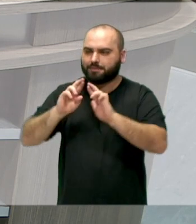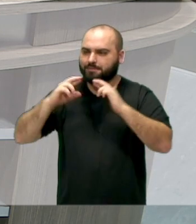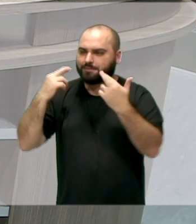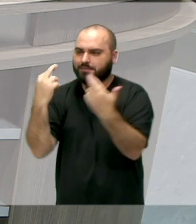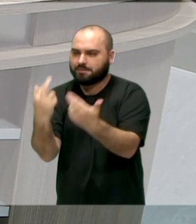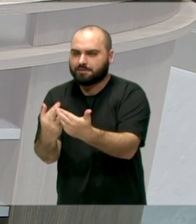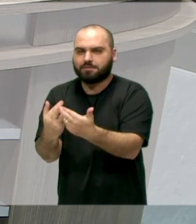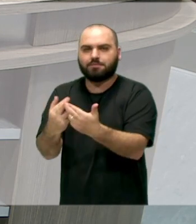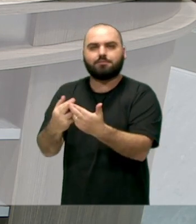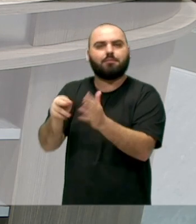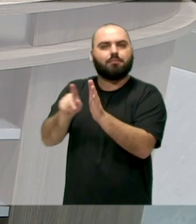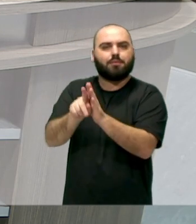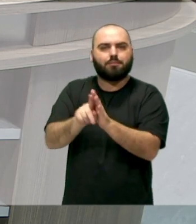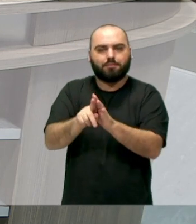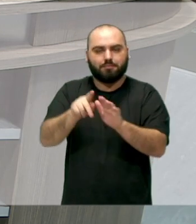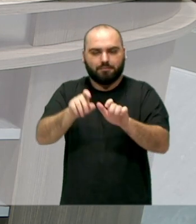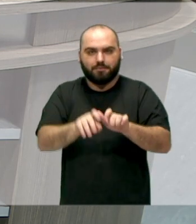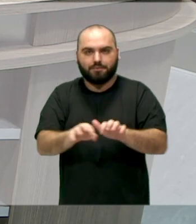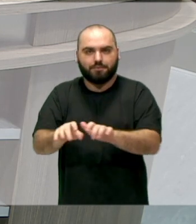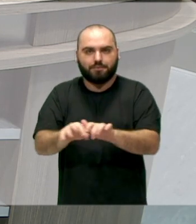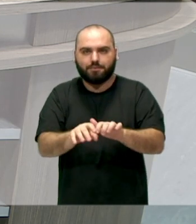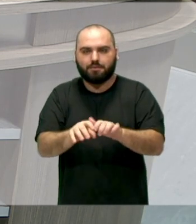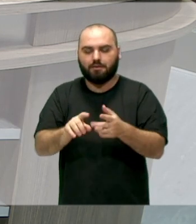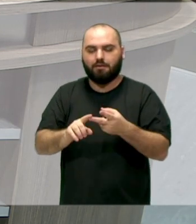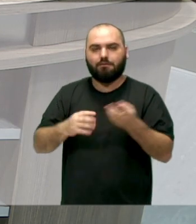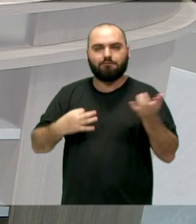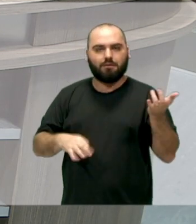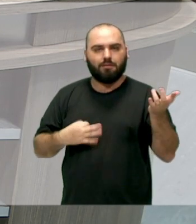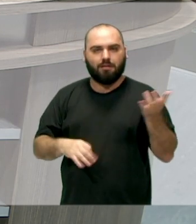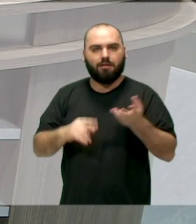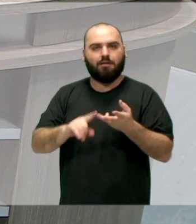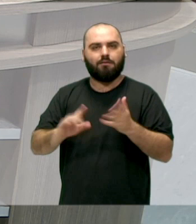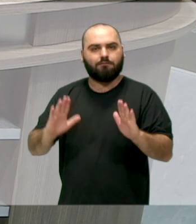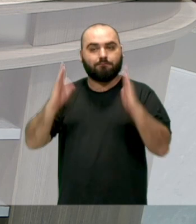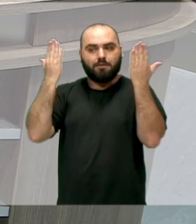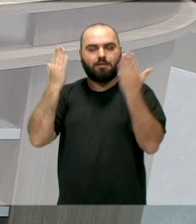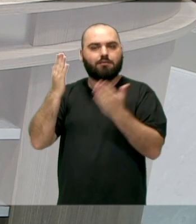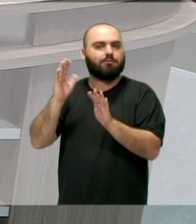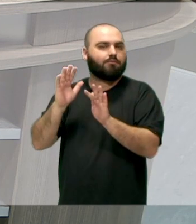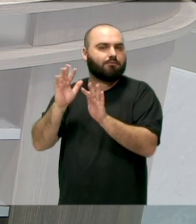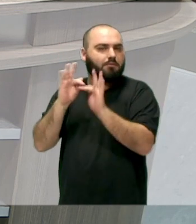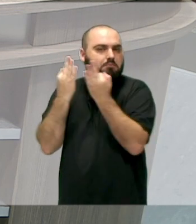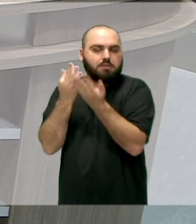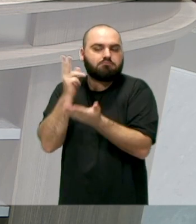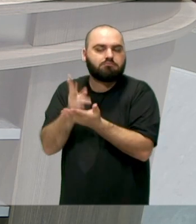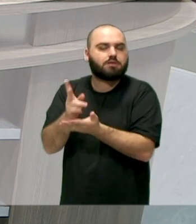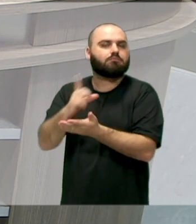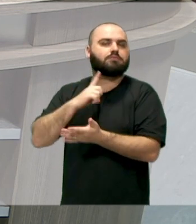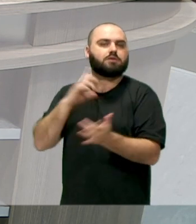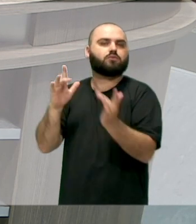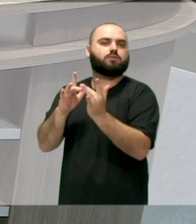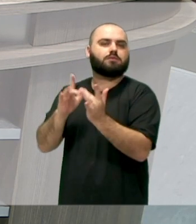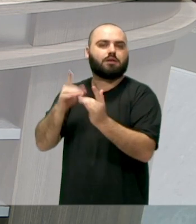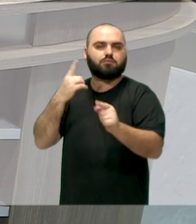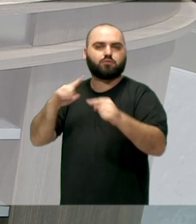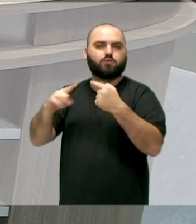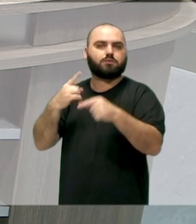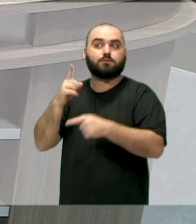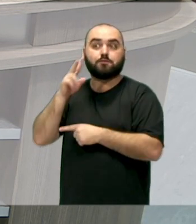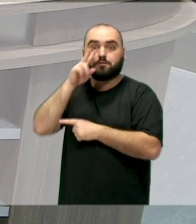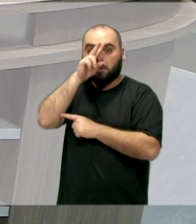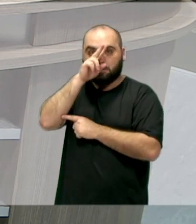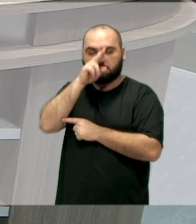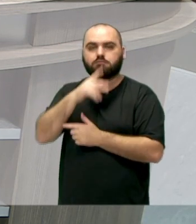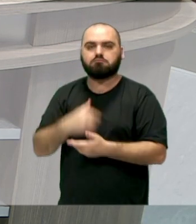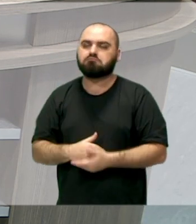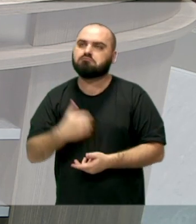de rodas de piano, rodas de violão, nas nossas festas em família sempre foi assim, e isso sempre foi muito forte. Chegou a